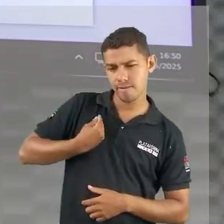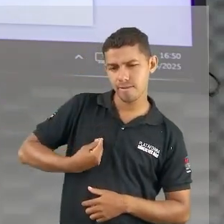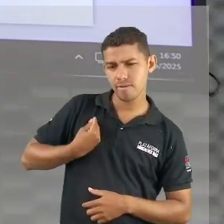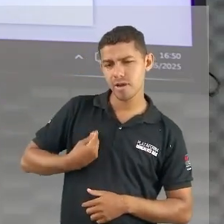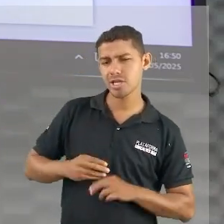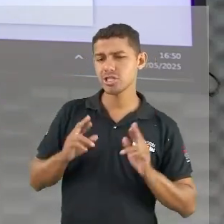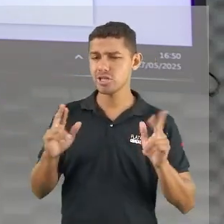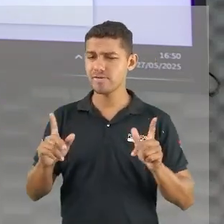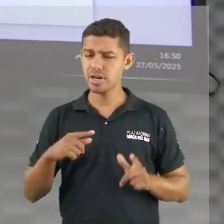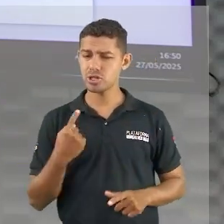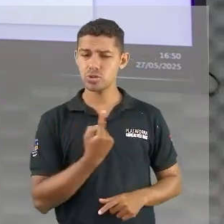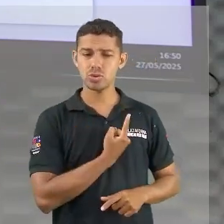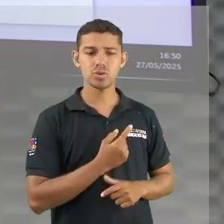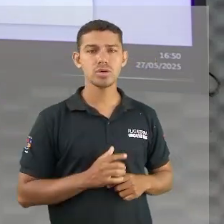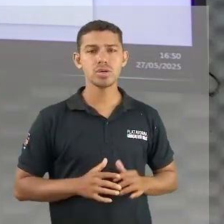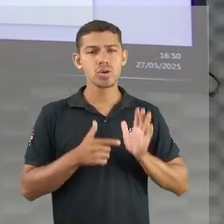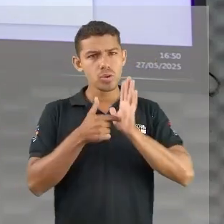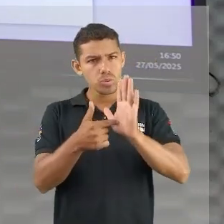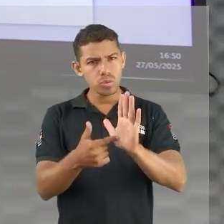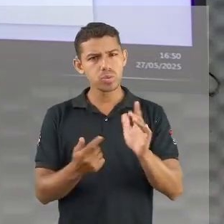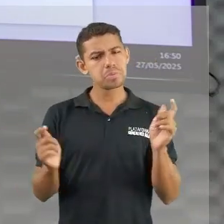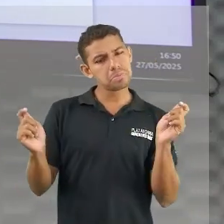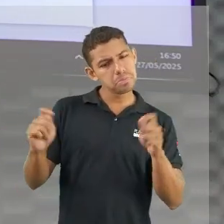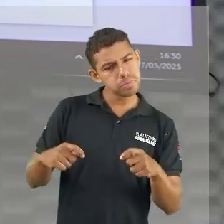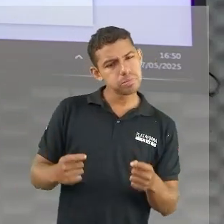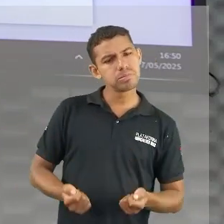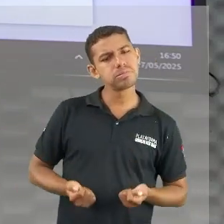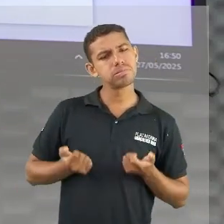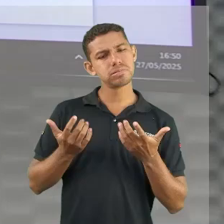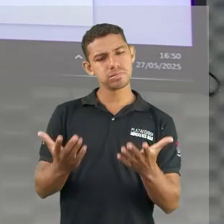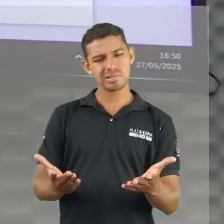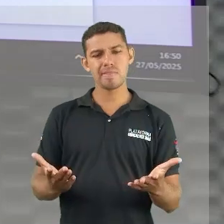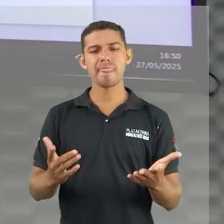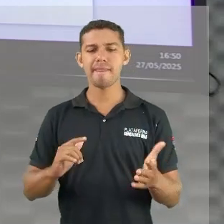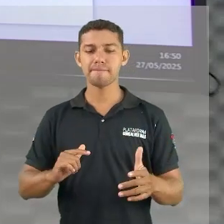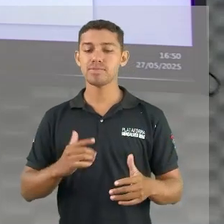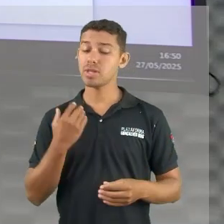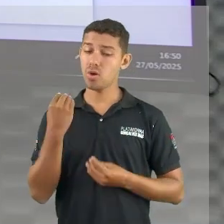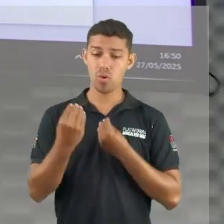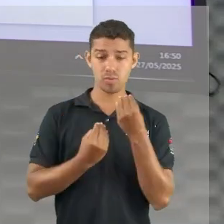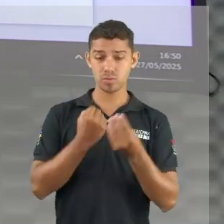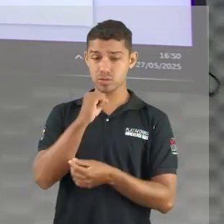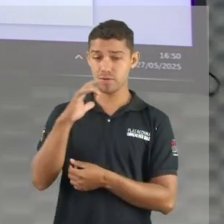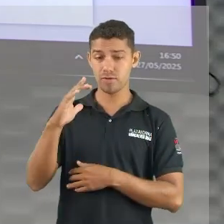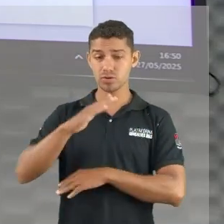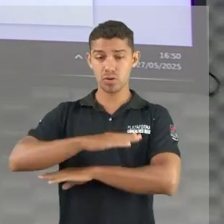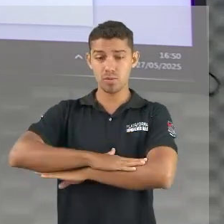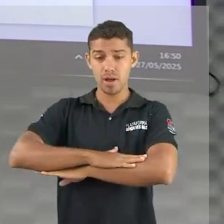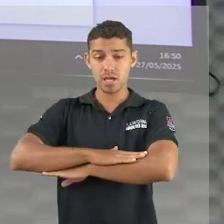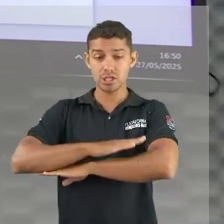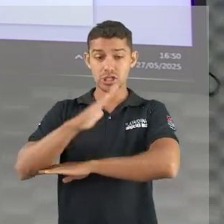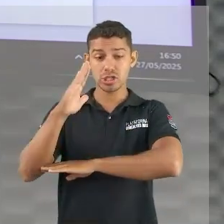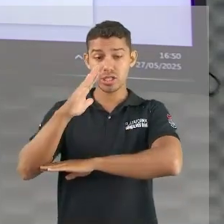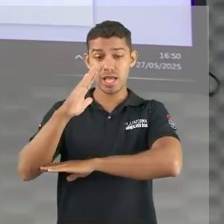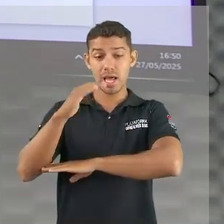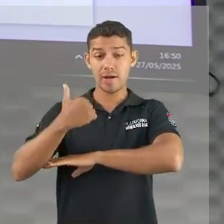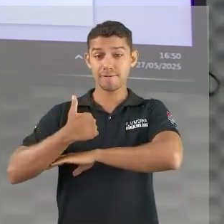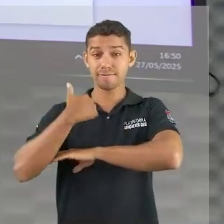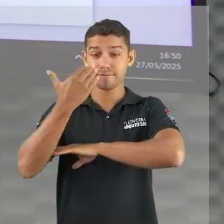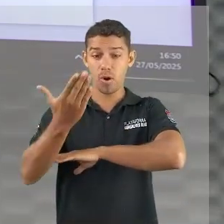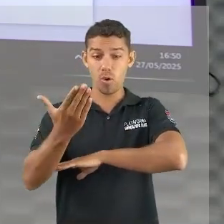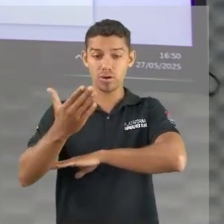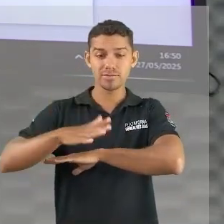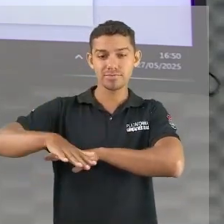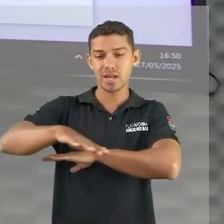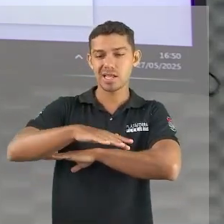dos nossos. Vão nos mostrando possibilidades, né? E agem como se fosse uma janela para fora dessa